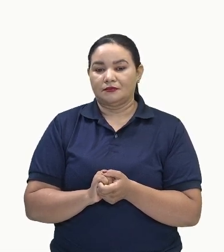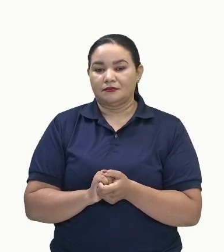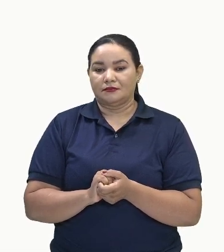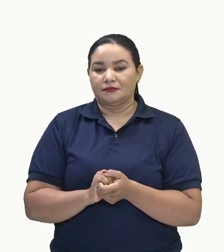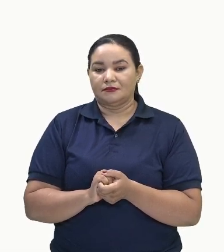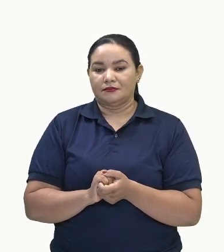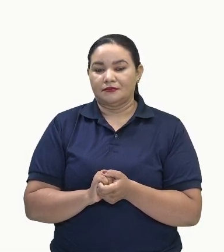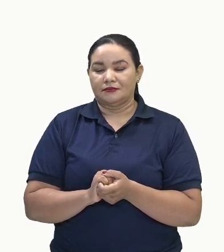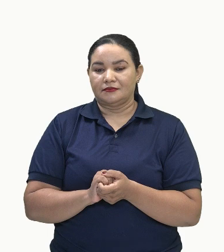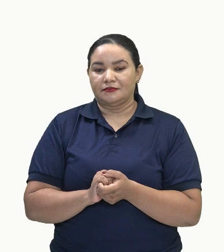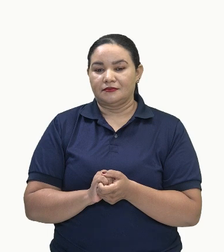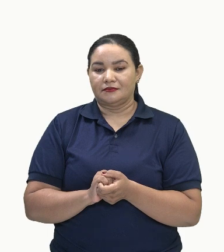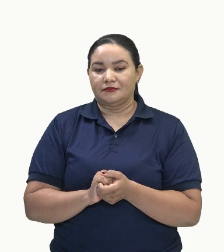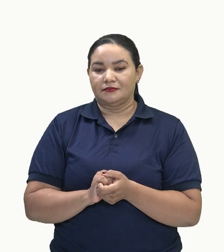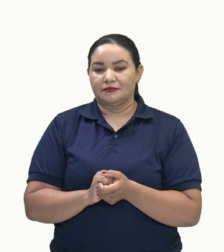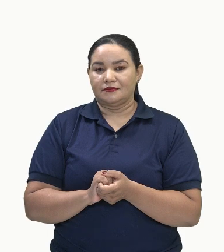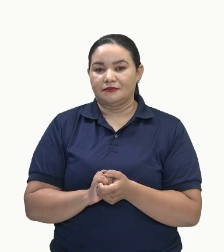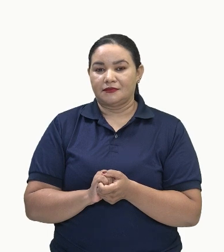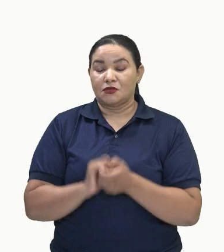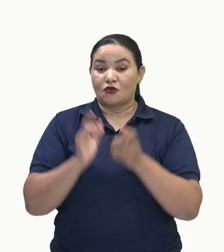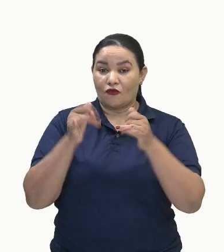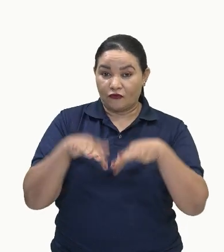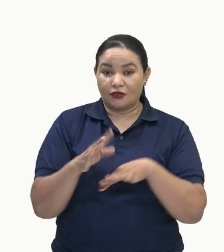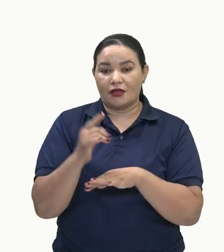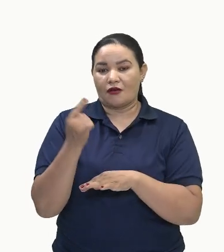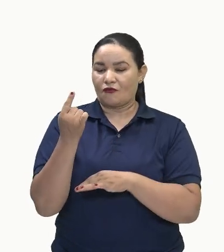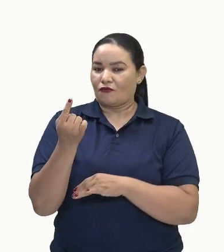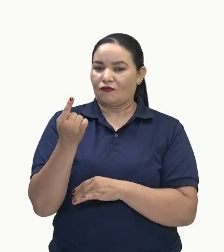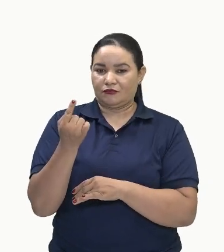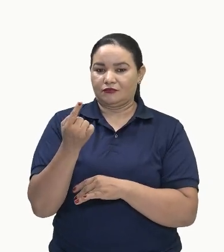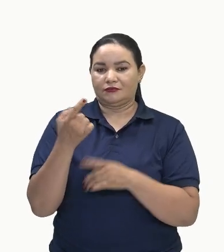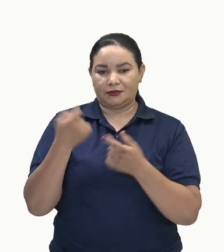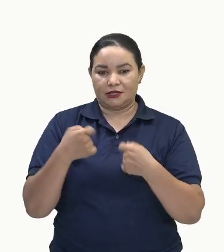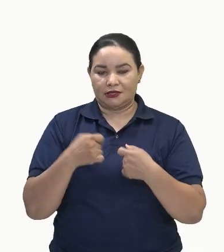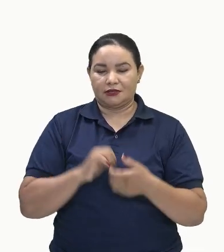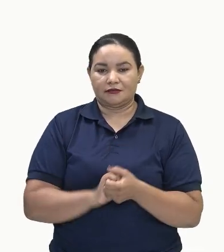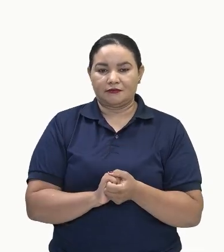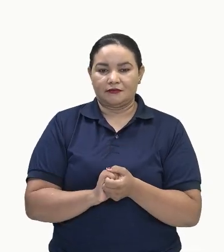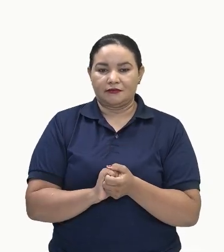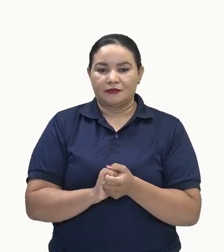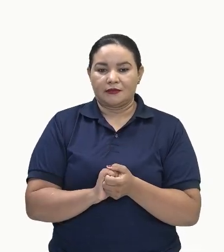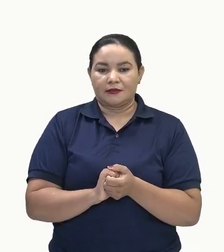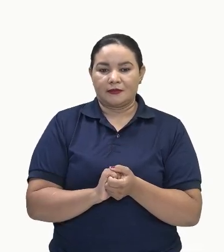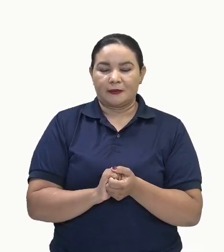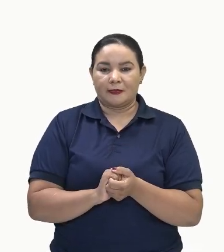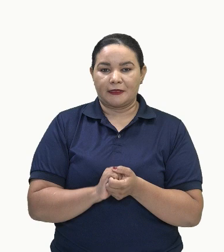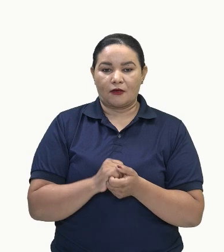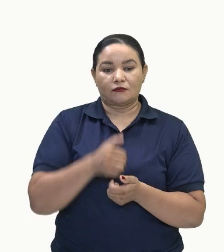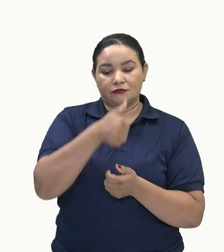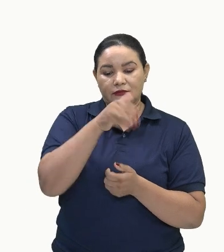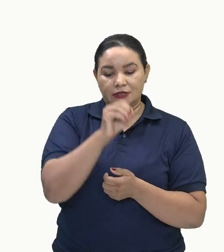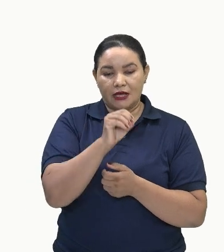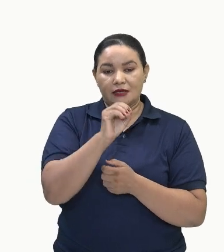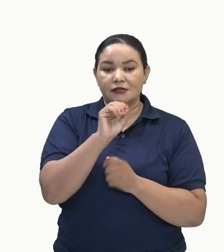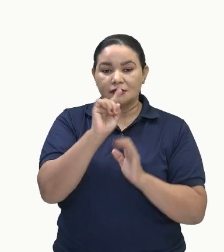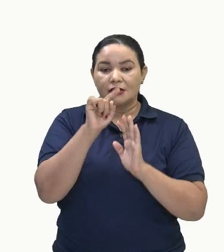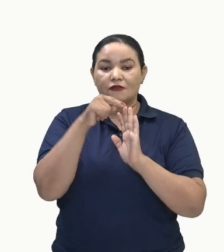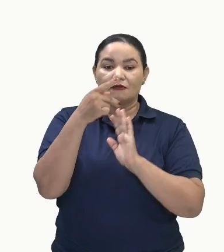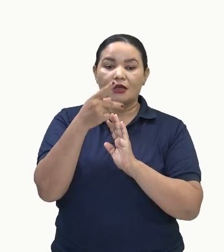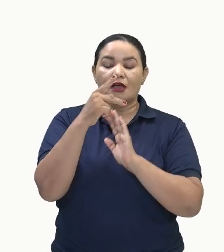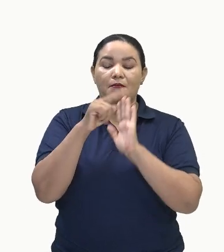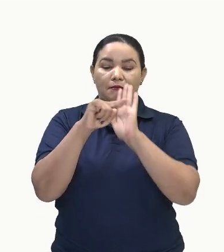0,00000 e lá no final o número 1. Nós temos aí o número com 6 casas decimais. Então, 10 elevado a menos 6 é